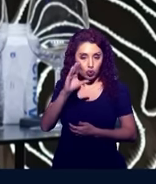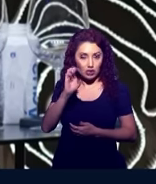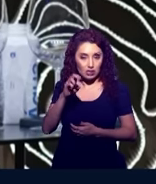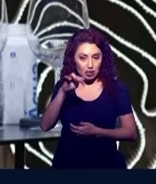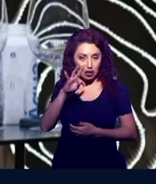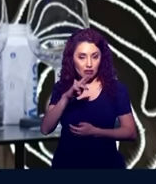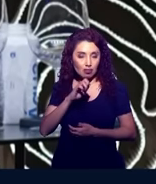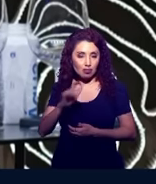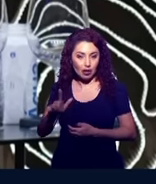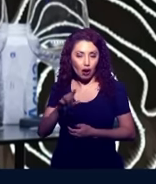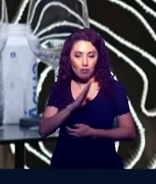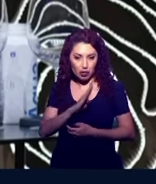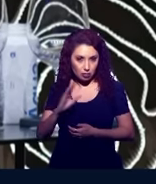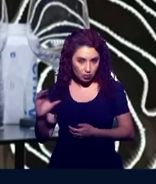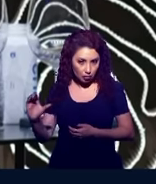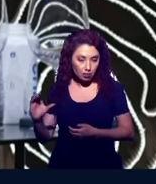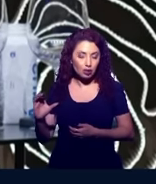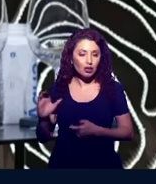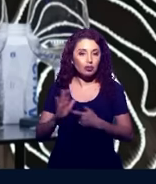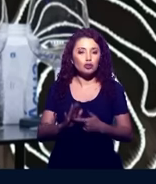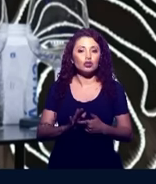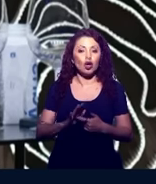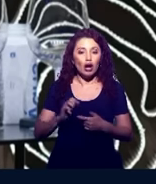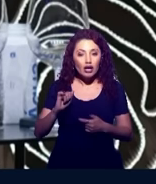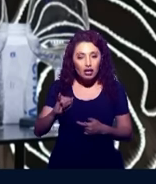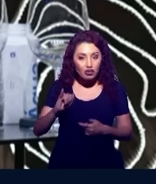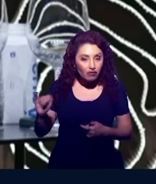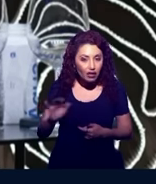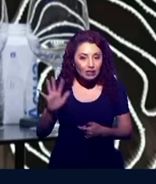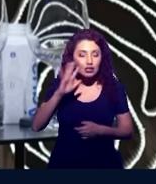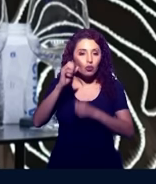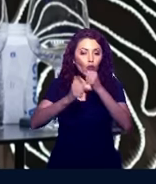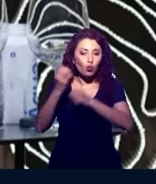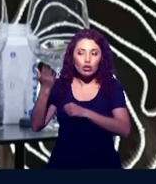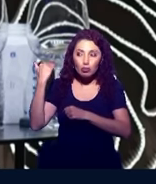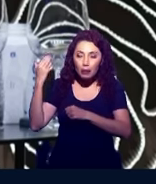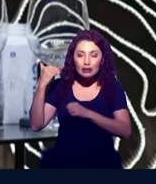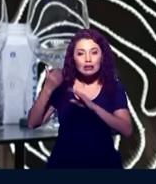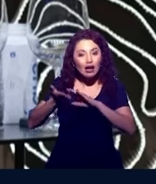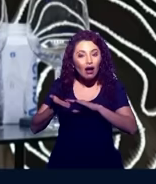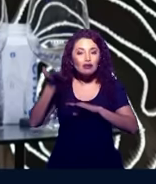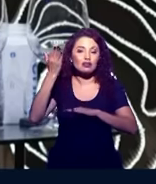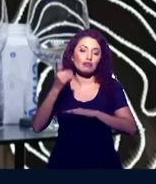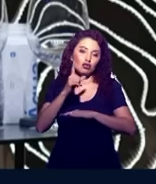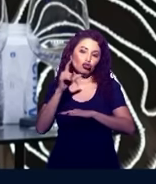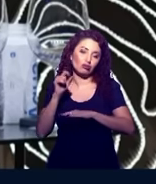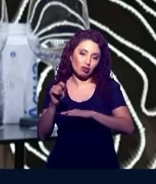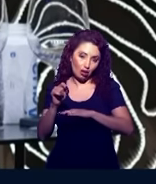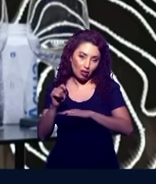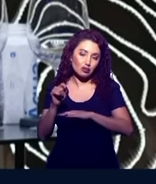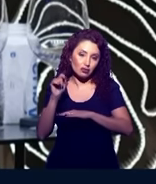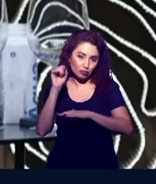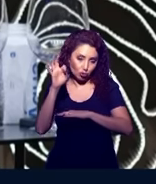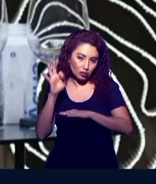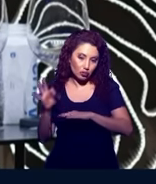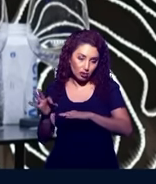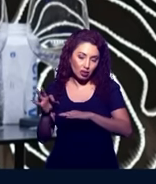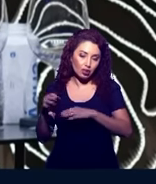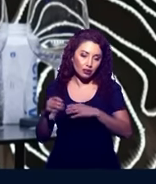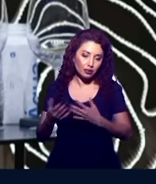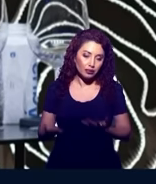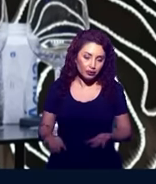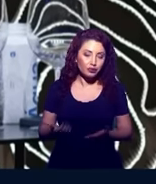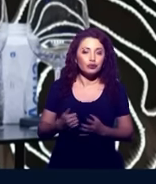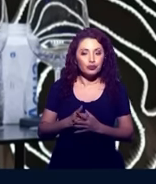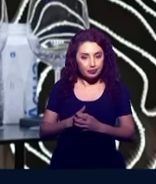atas a inflação do ano passado tava rodando a mais de 10 se fosse levar em consideração a necessidade de reoneração que aconteceu só